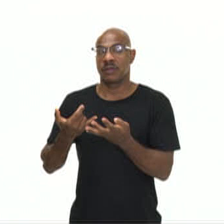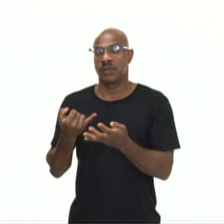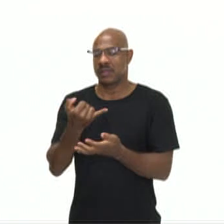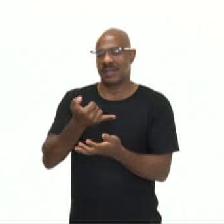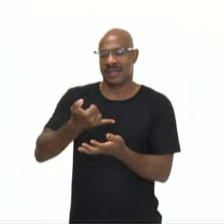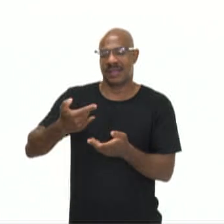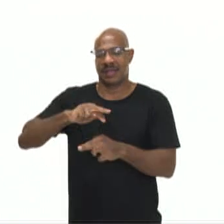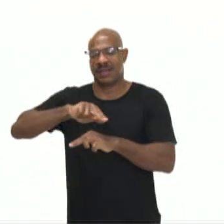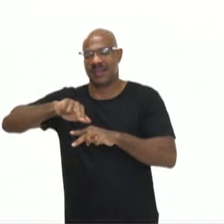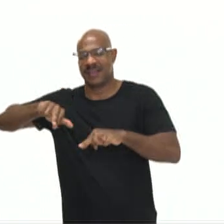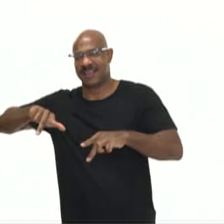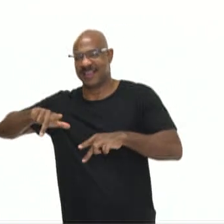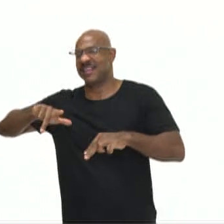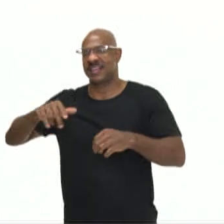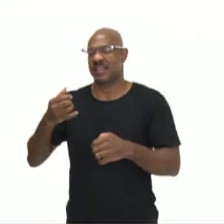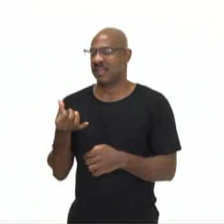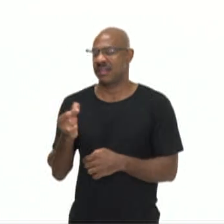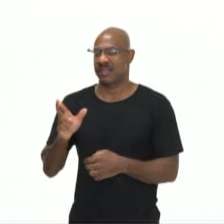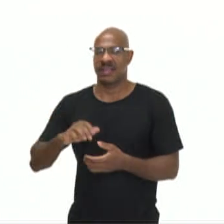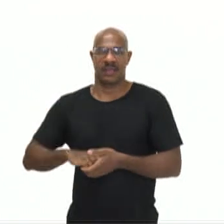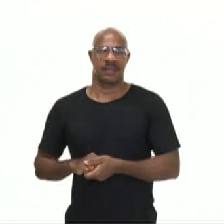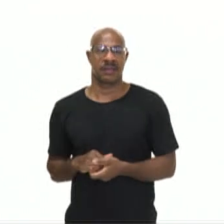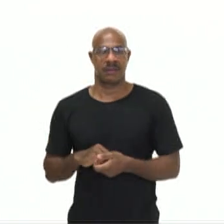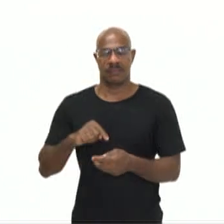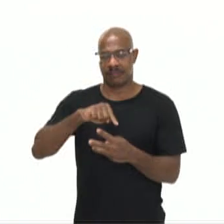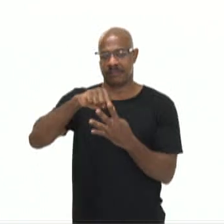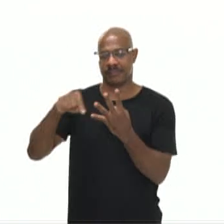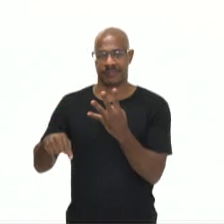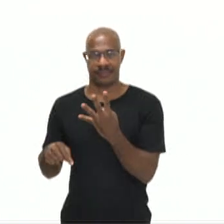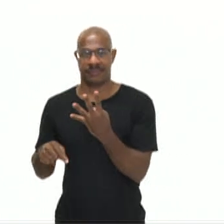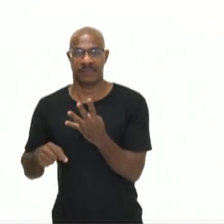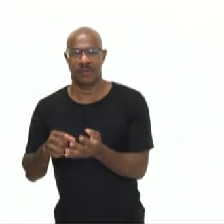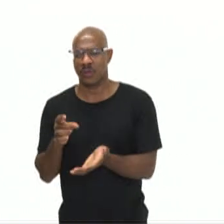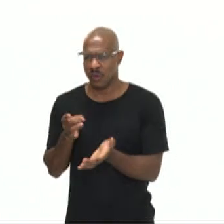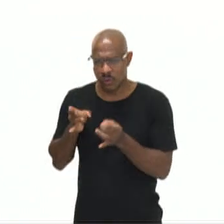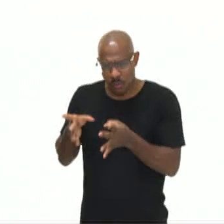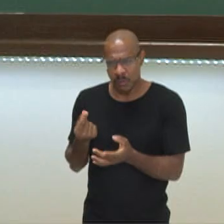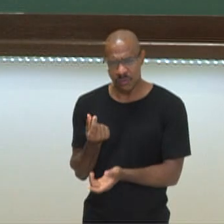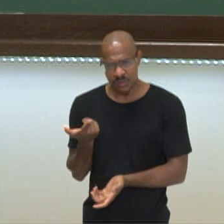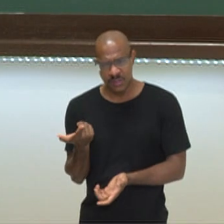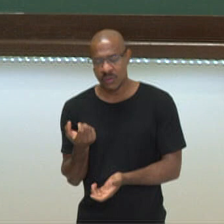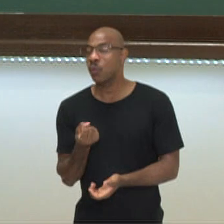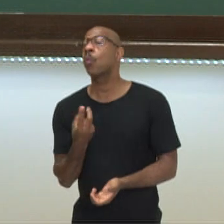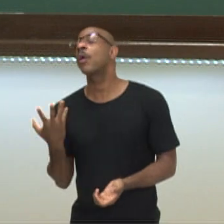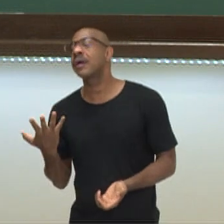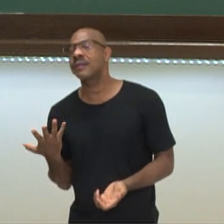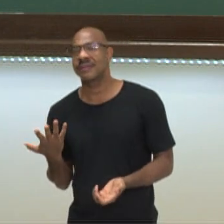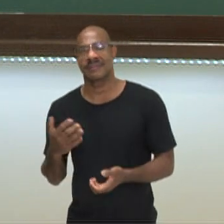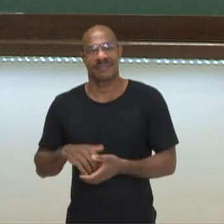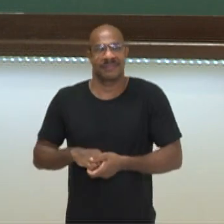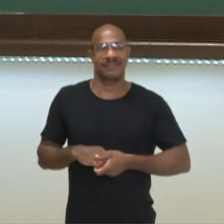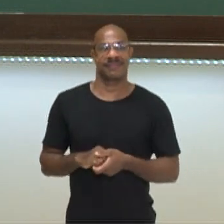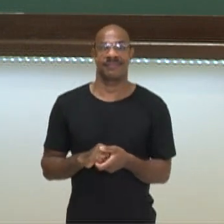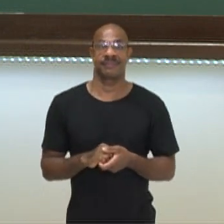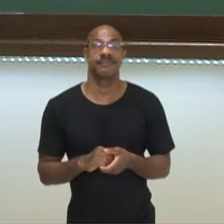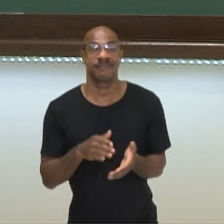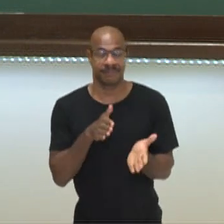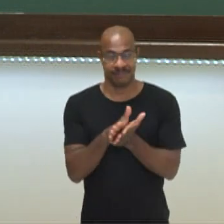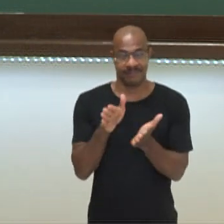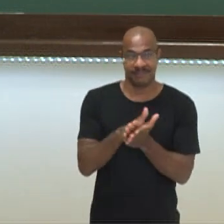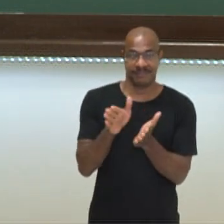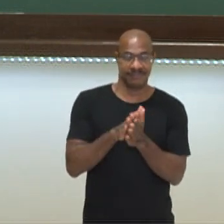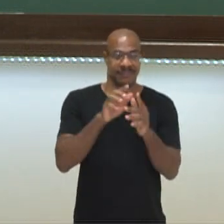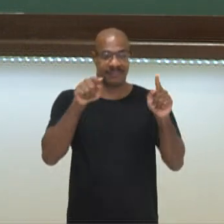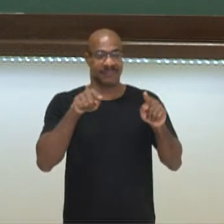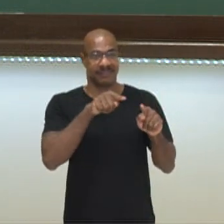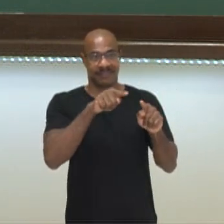de R$6. Após todas essas compras, sobrou o dinheiro? Ou seja, eu juntei os gastos que